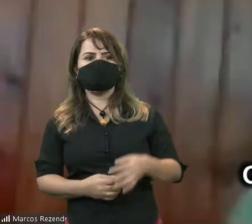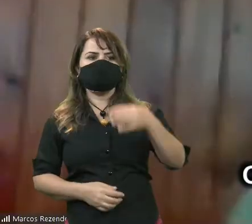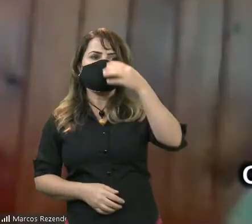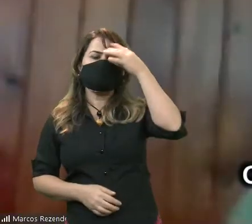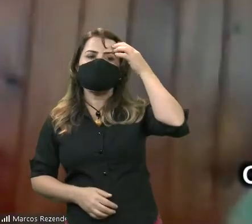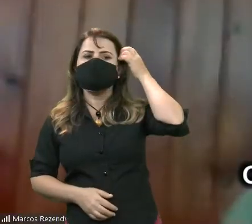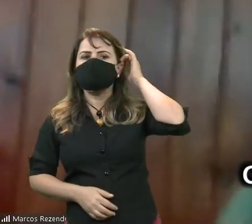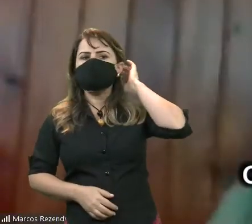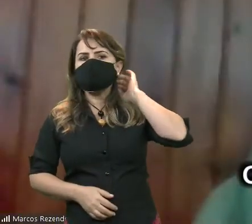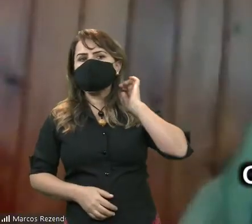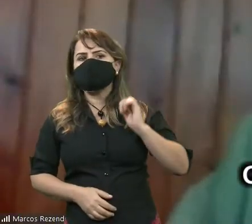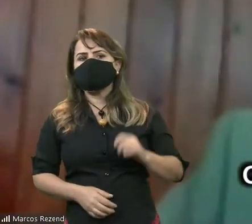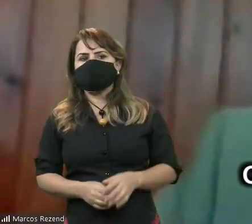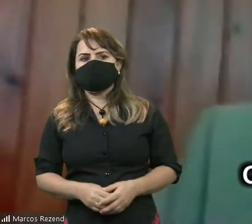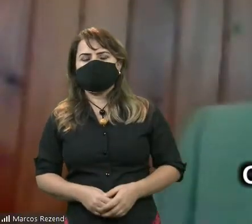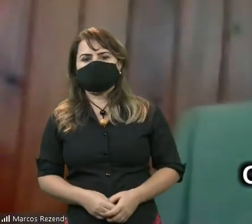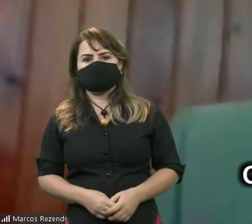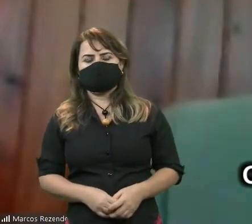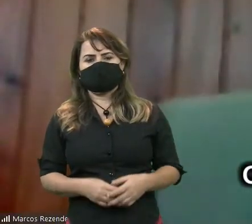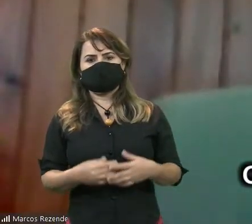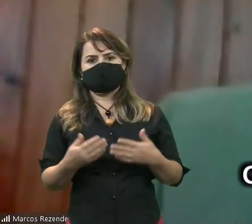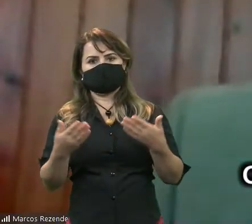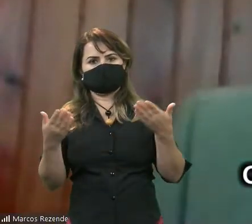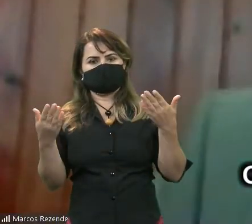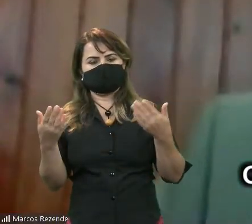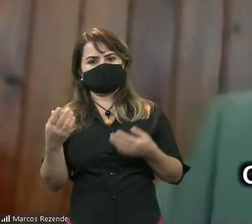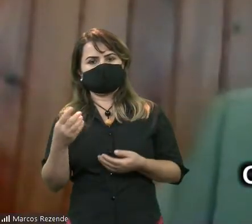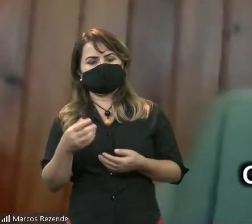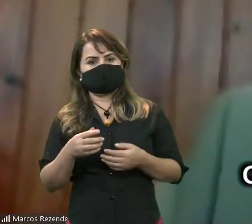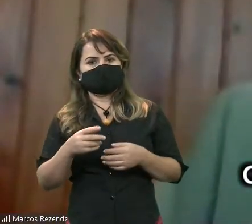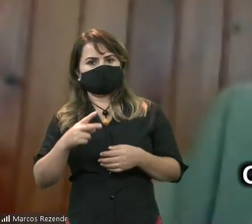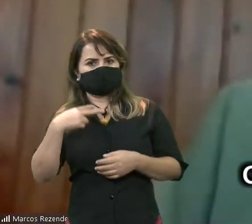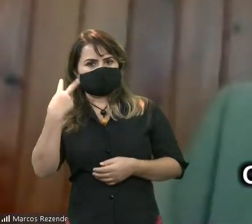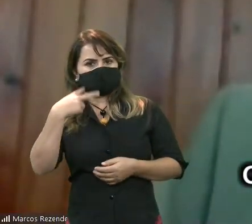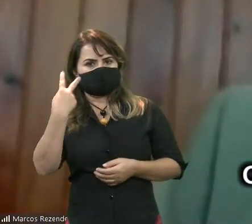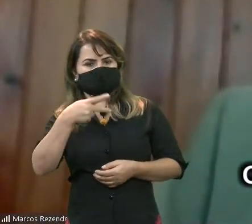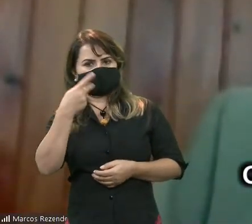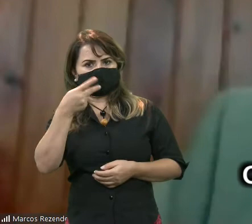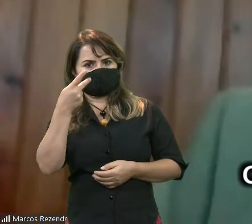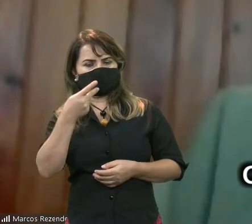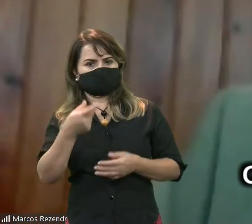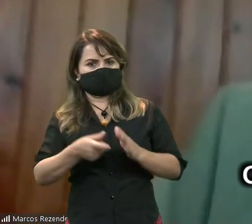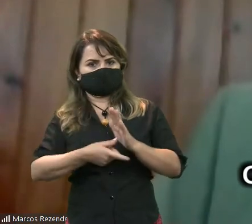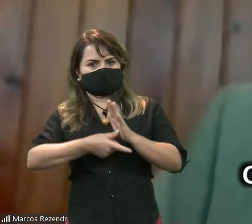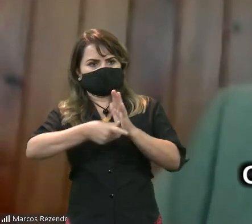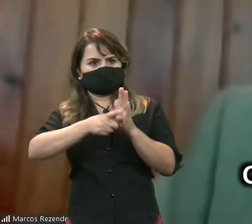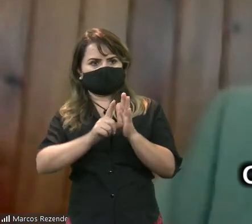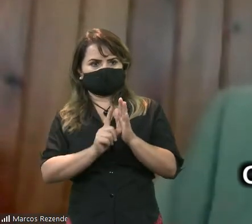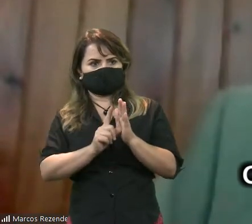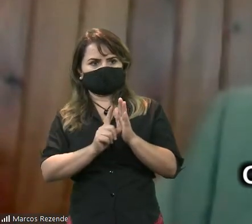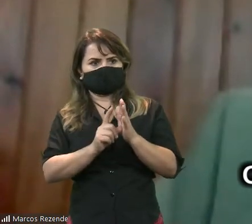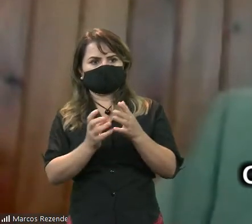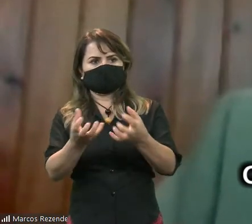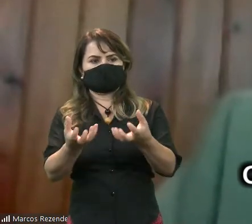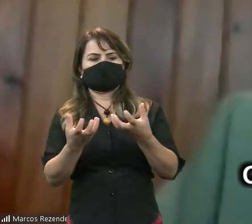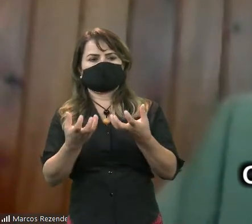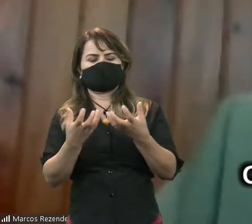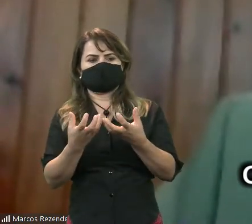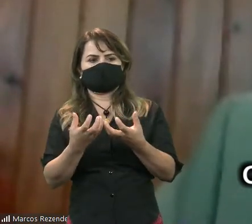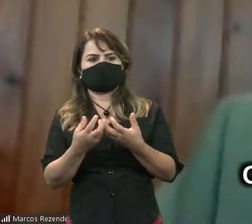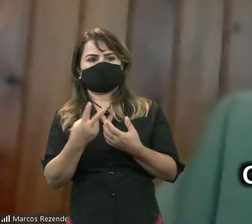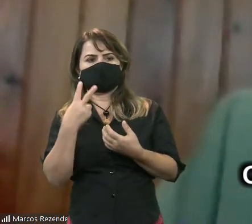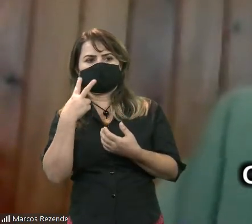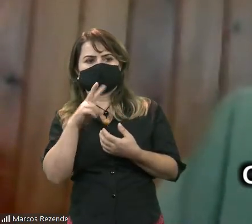Antes de conceder a questão de ordem do vereador Luiz Eduardo Nardi, eu queria submeter um requerimento